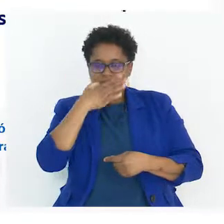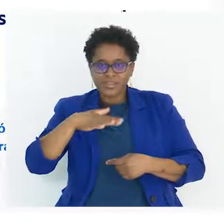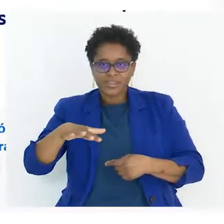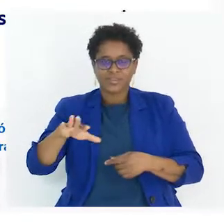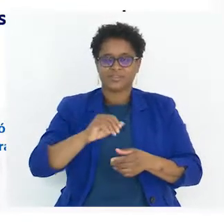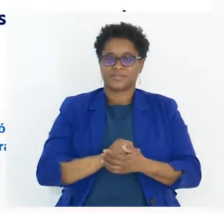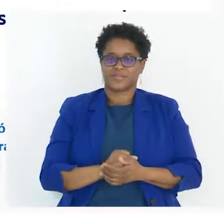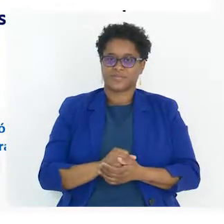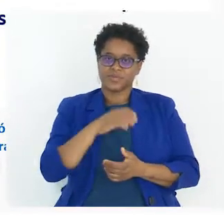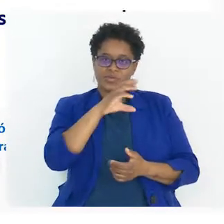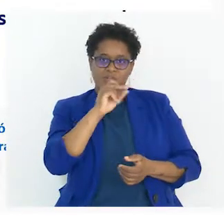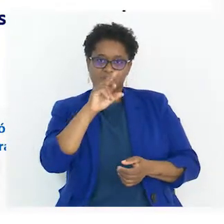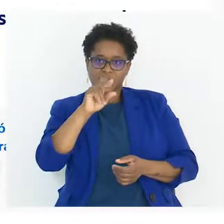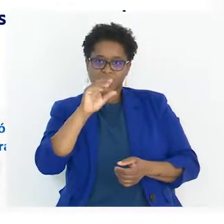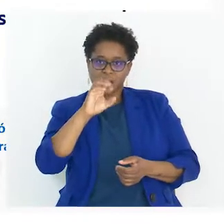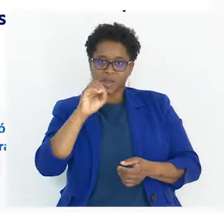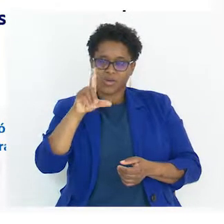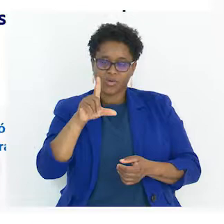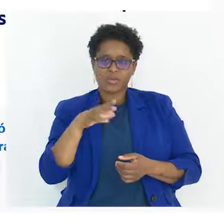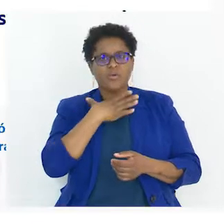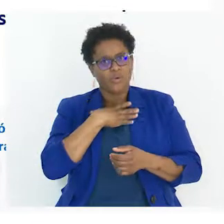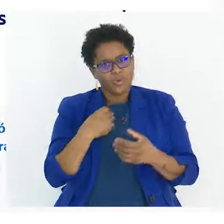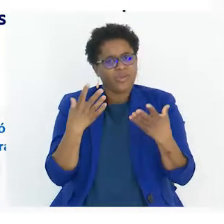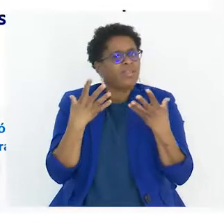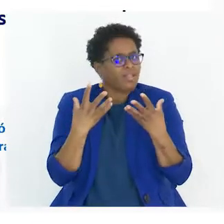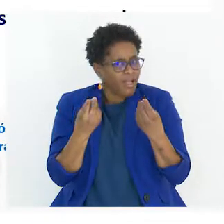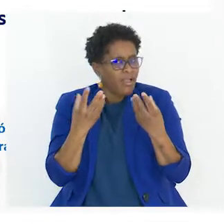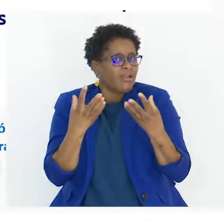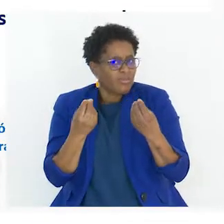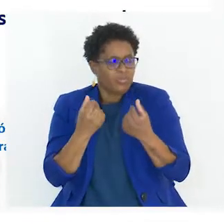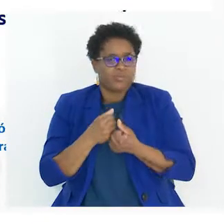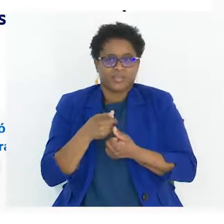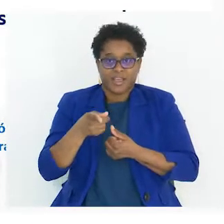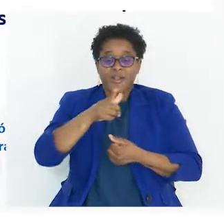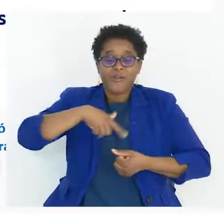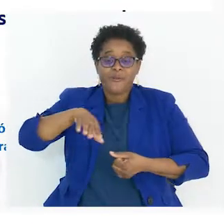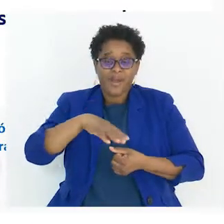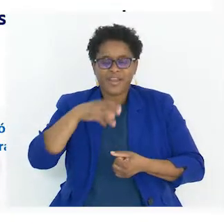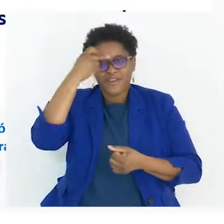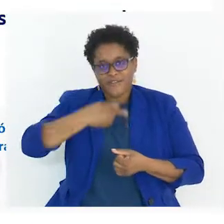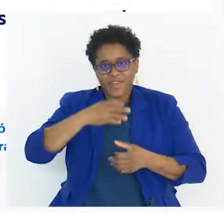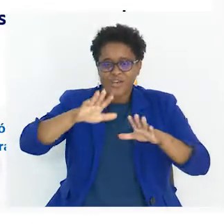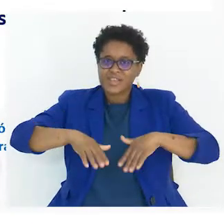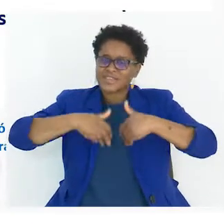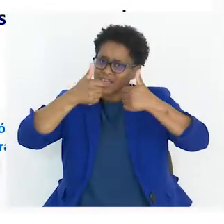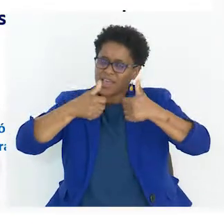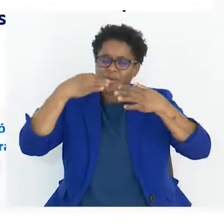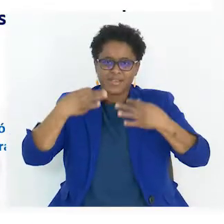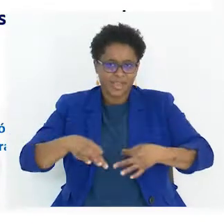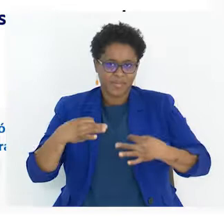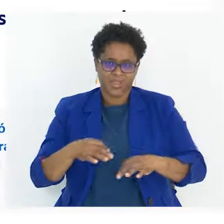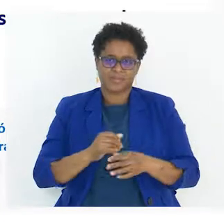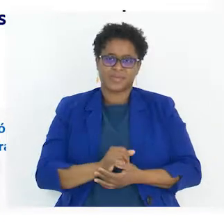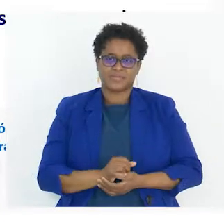levou-o para um jardim. O caracol gostou tanto daquele lugar que ficou